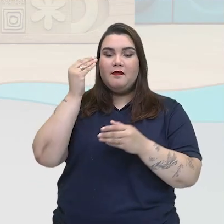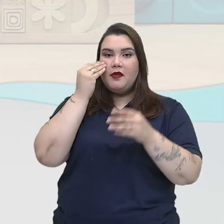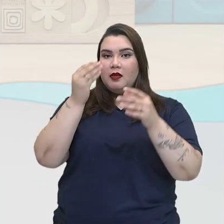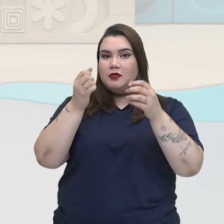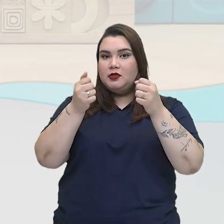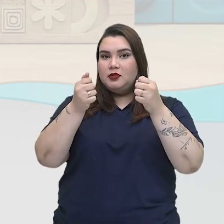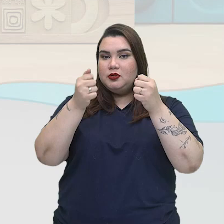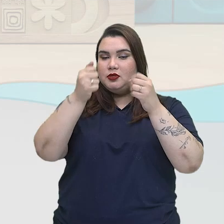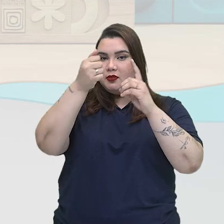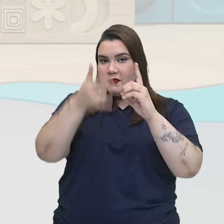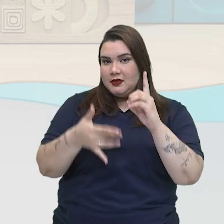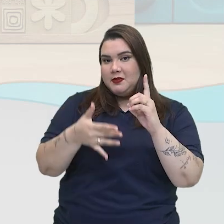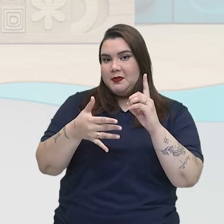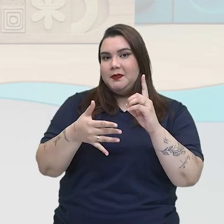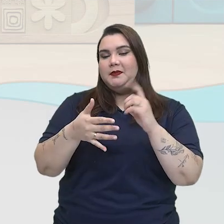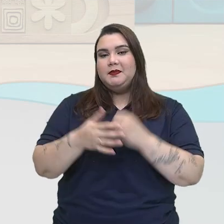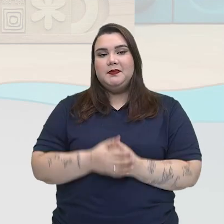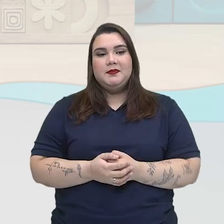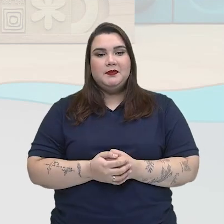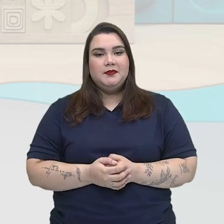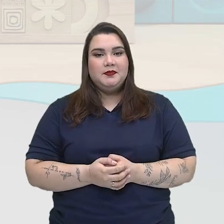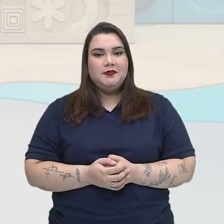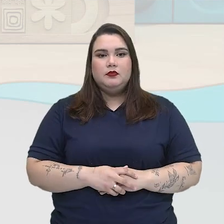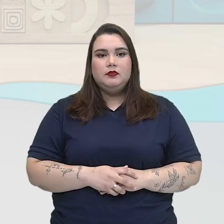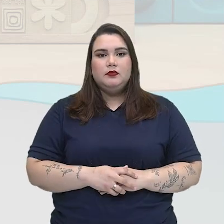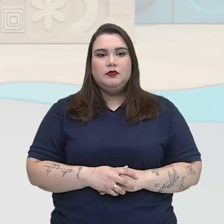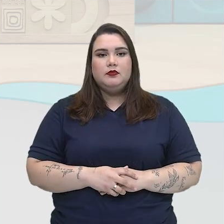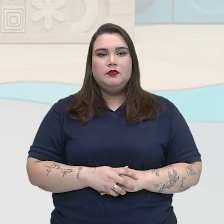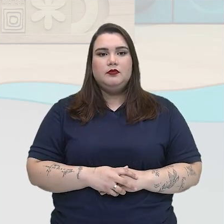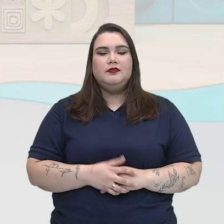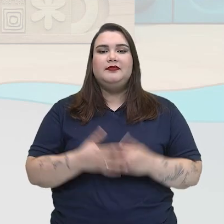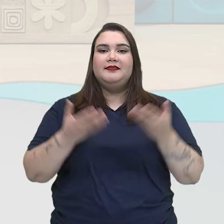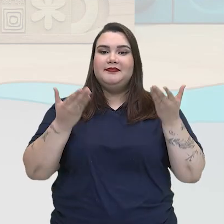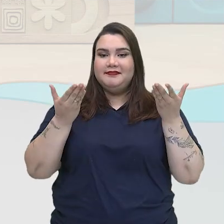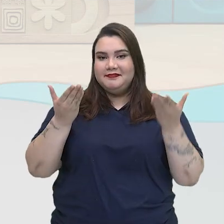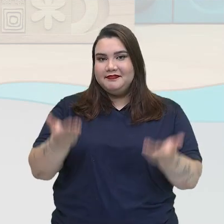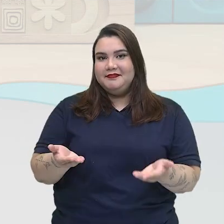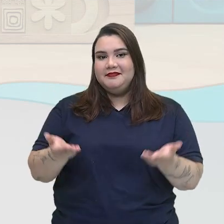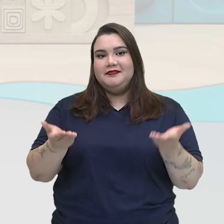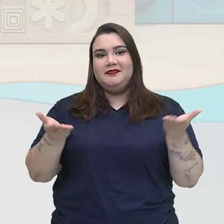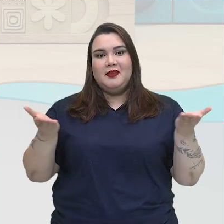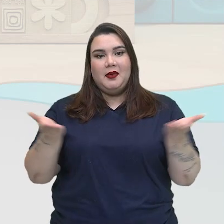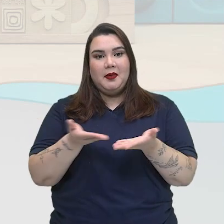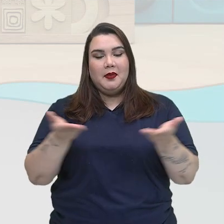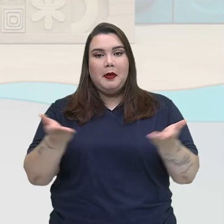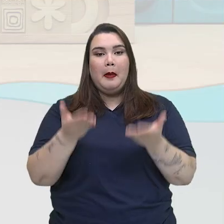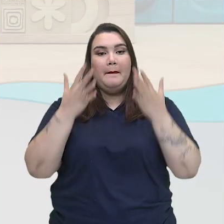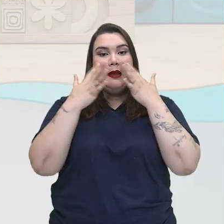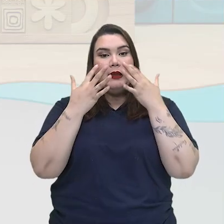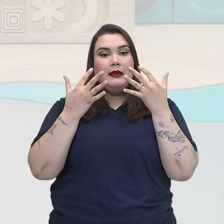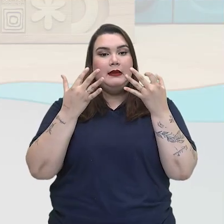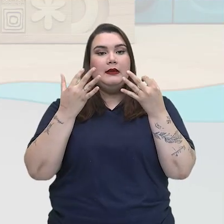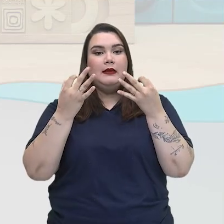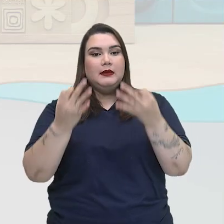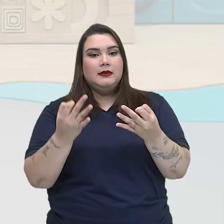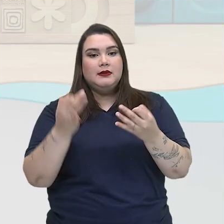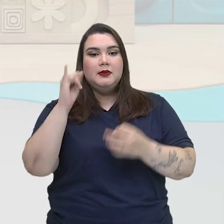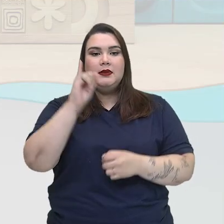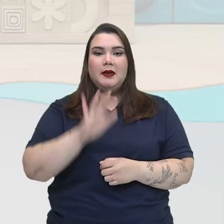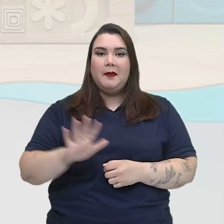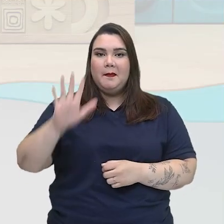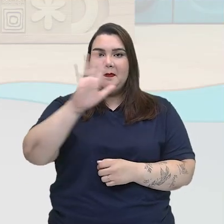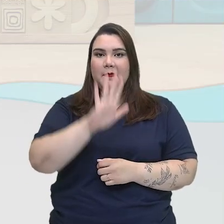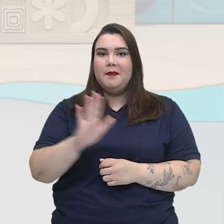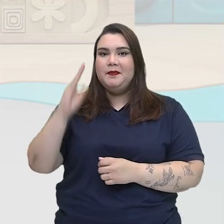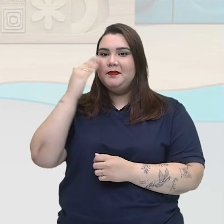desses esportes de precisão? Muito bem, eu peço que vocês observem aí essas imagens ao meu